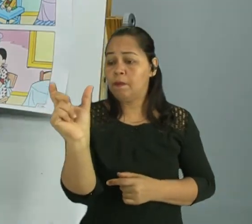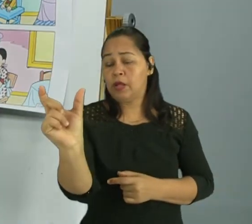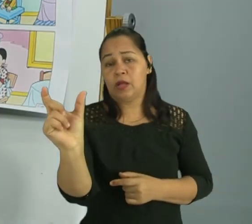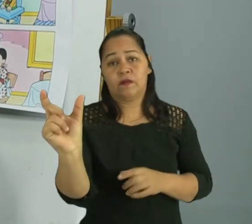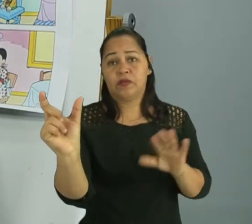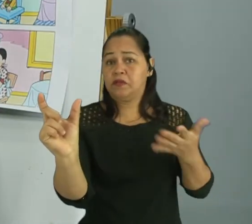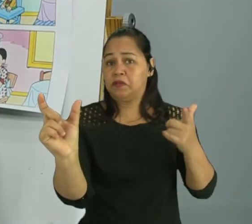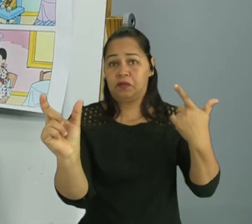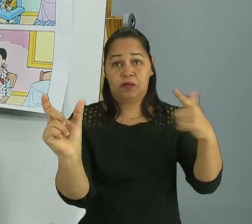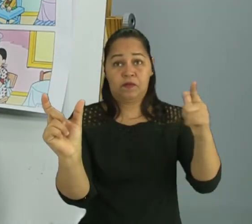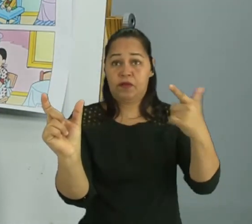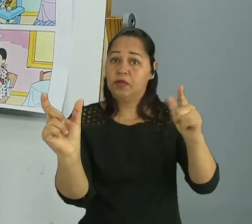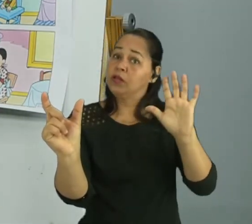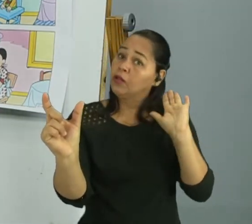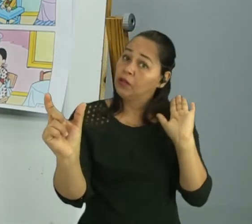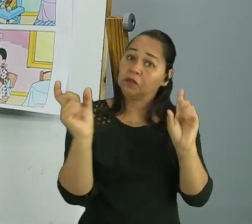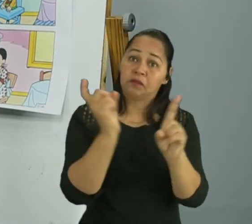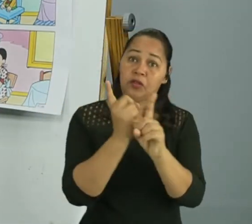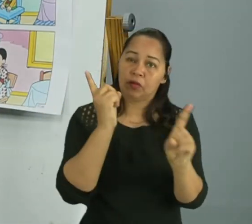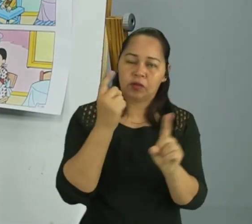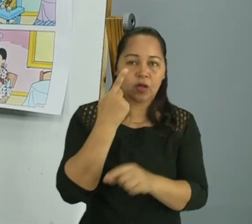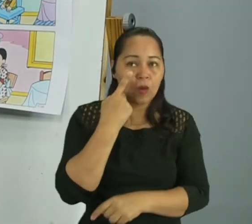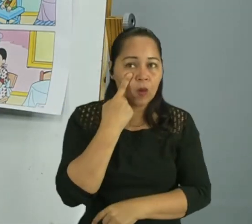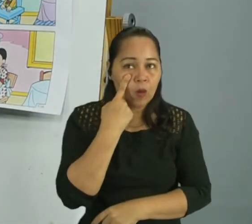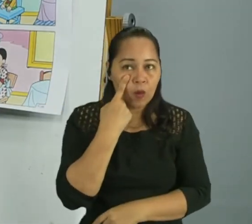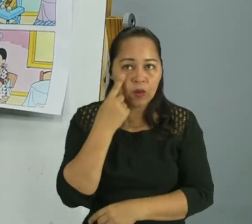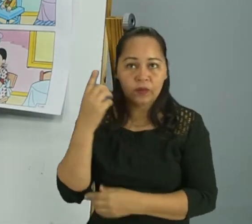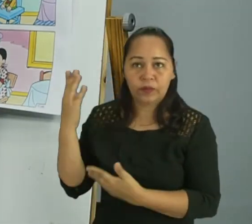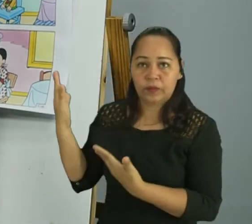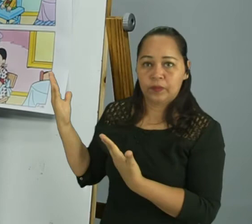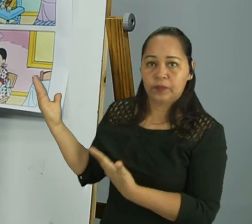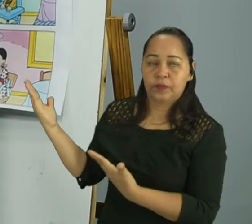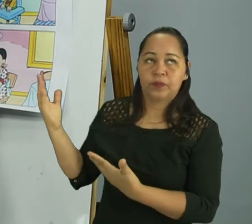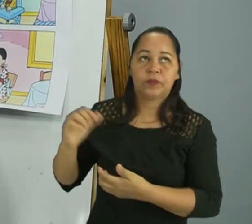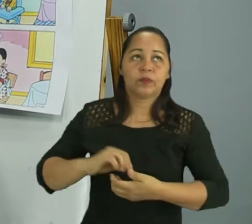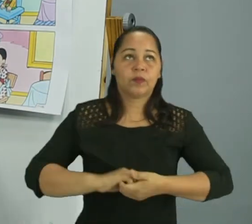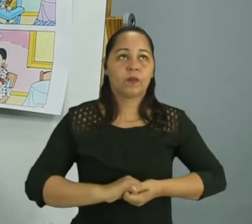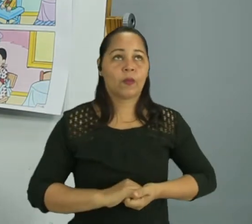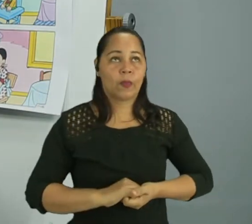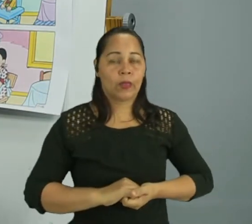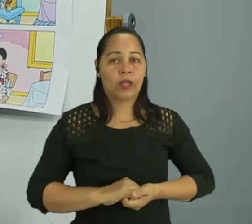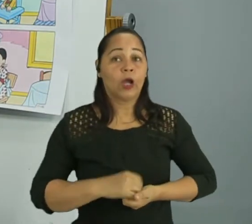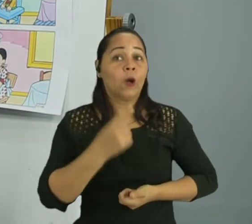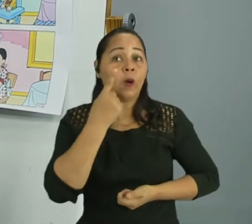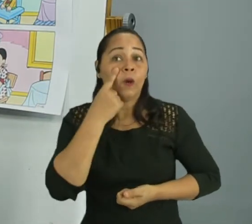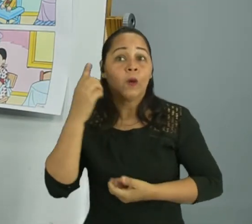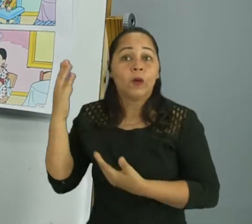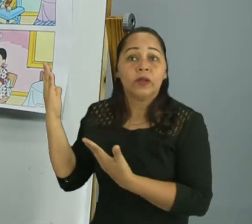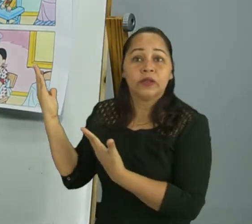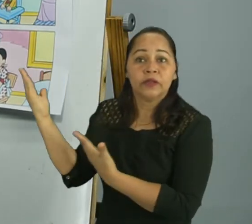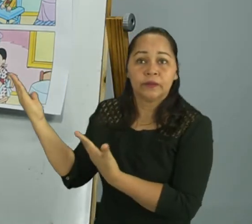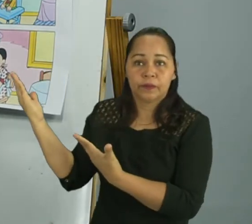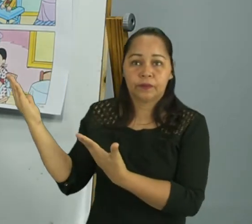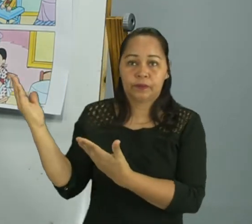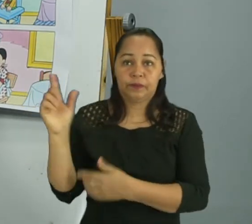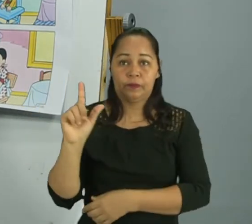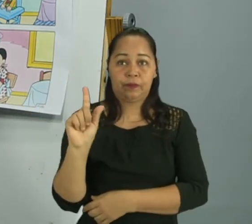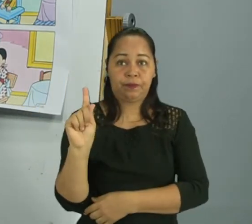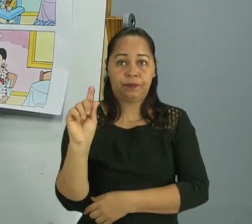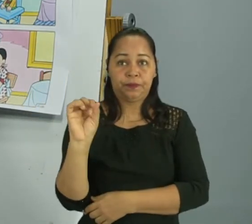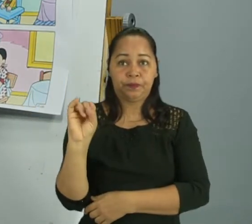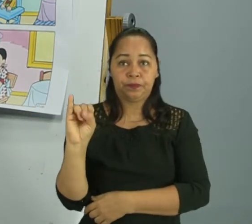ter palavras. Vamos observar aqui, ó. Observa aqui comigo. Ó, peguei esse gibi aqui, ó. O